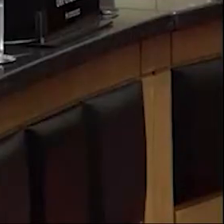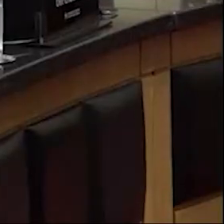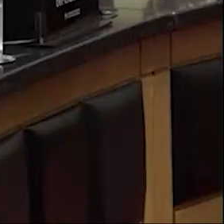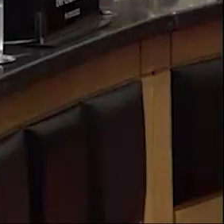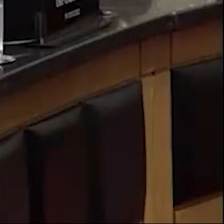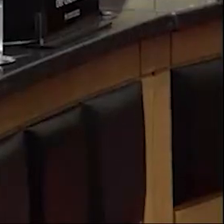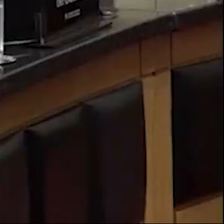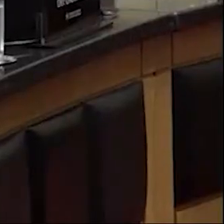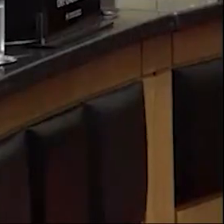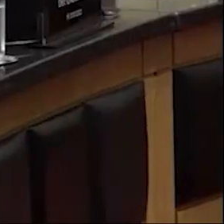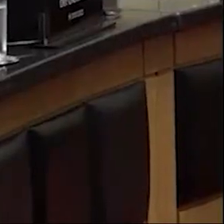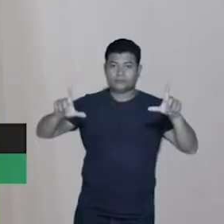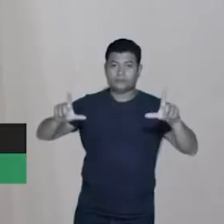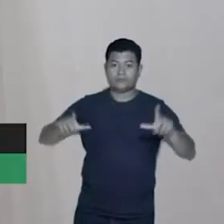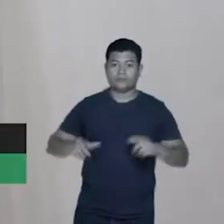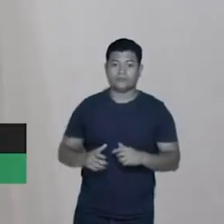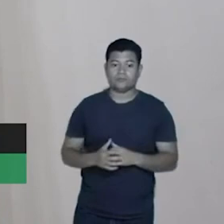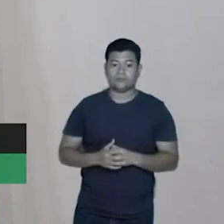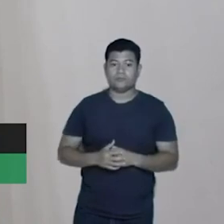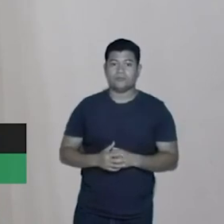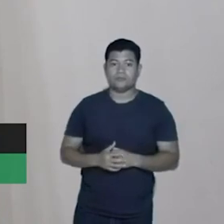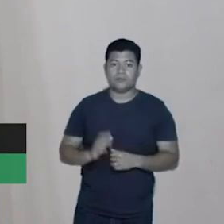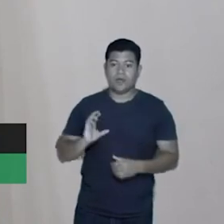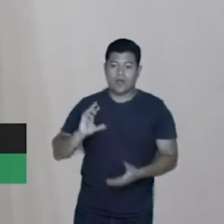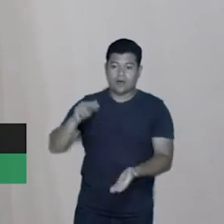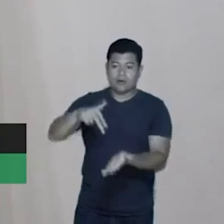católica de Santa Catarina